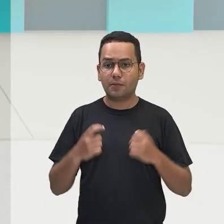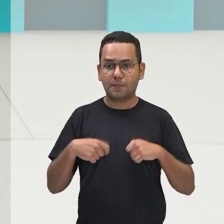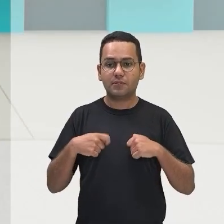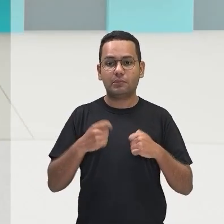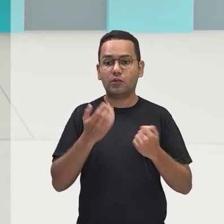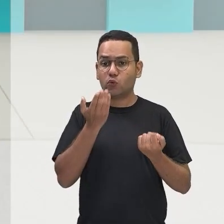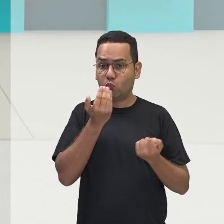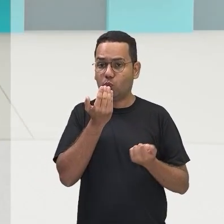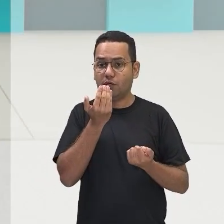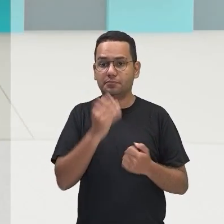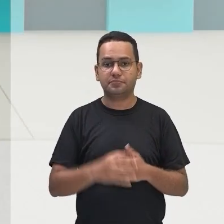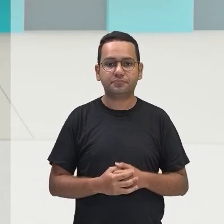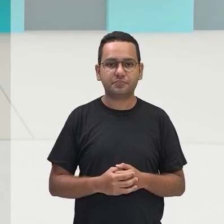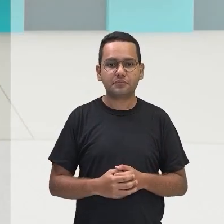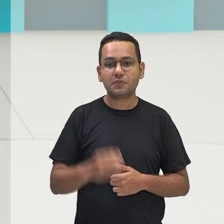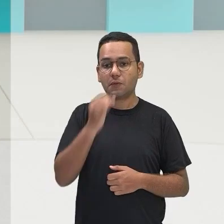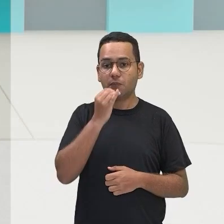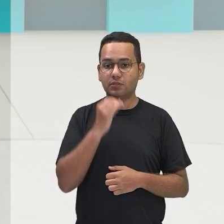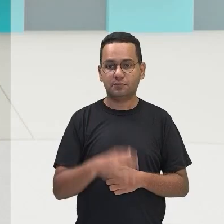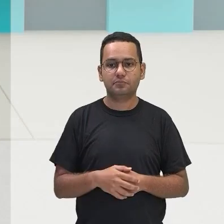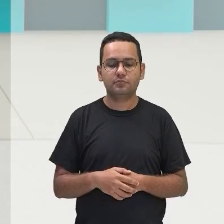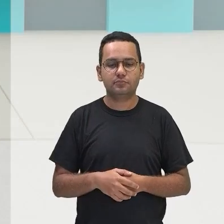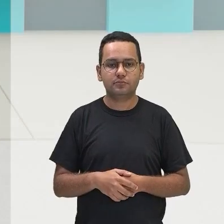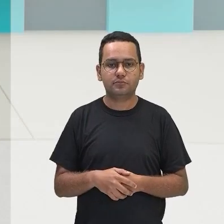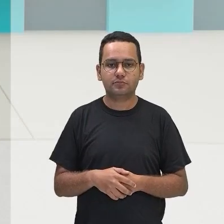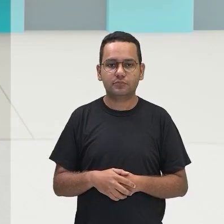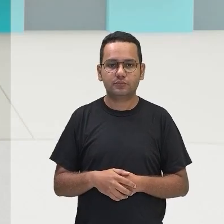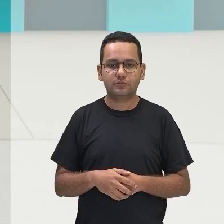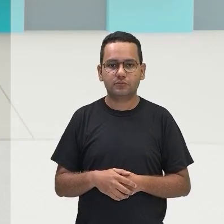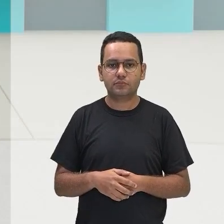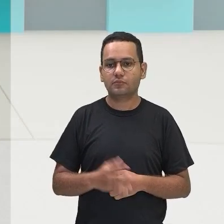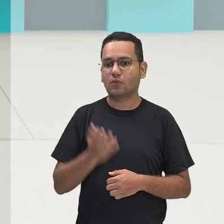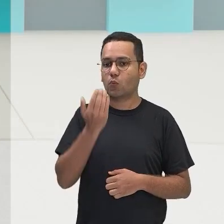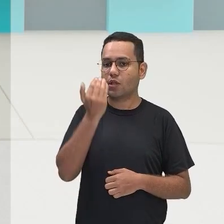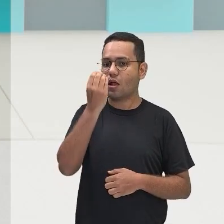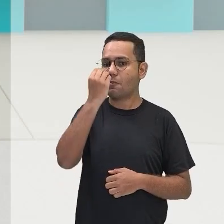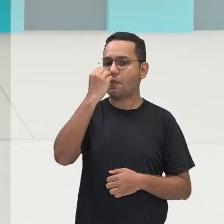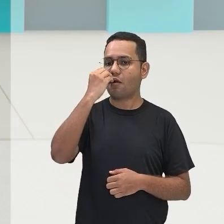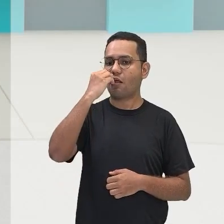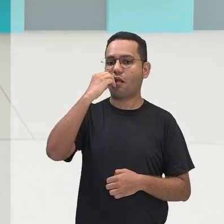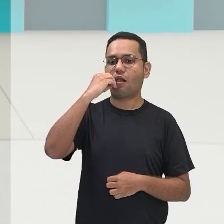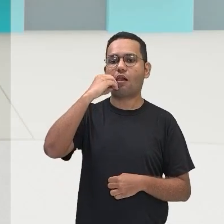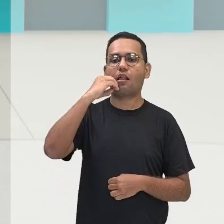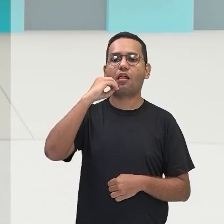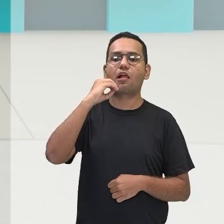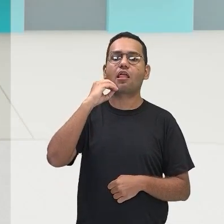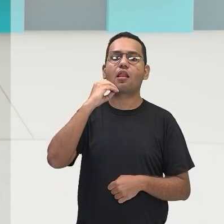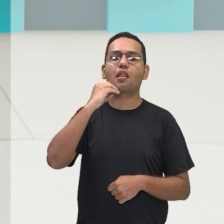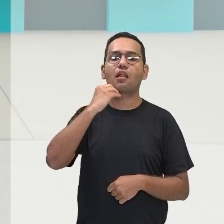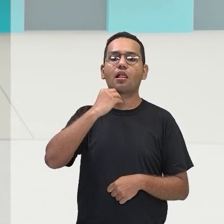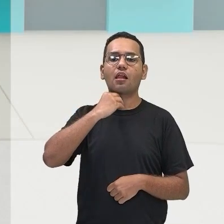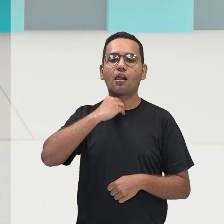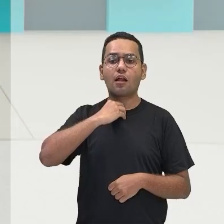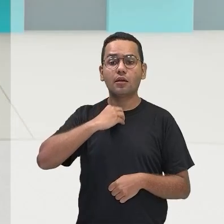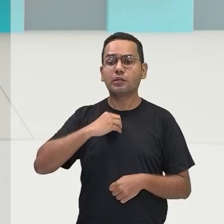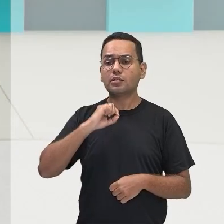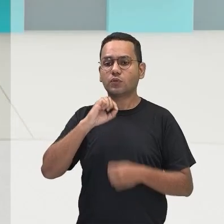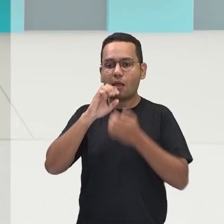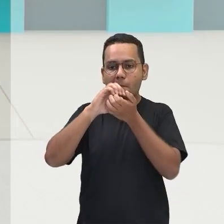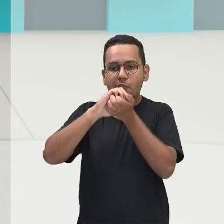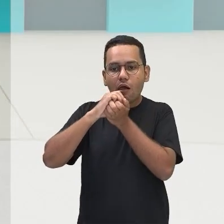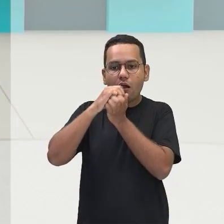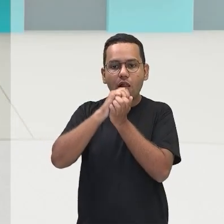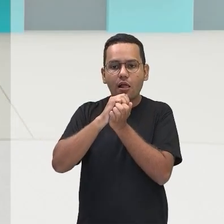né? Todo alimento que você vai ingerir, ele vai ser, né, triturado, vai ser absorvido lá